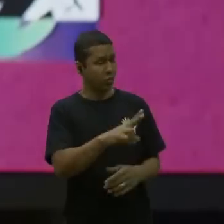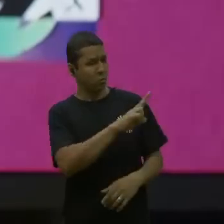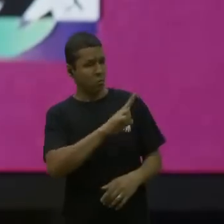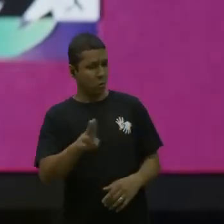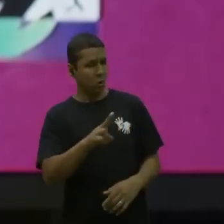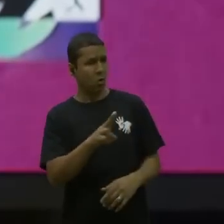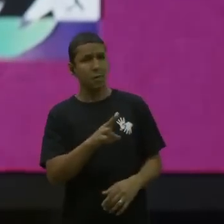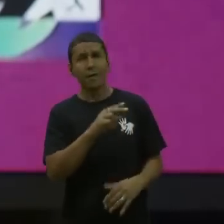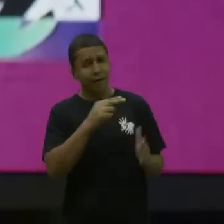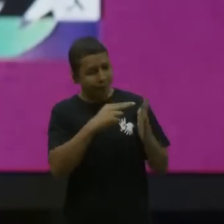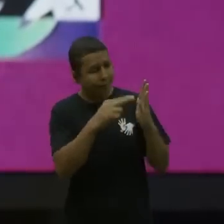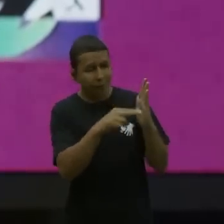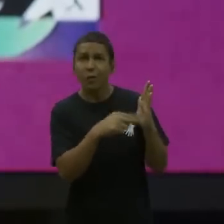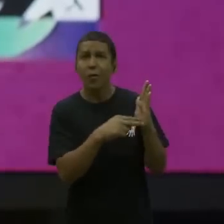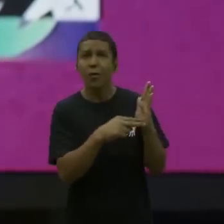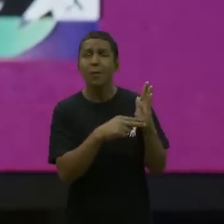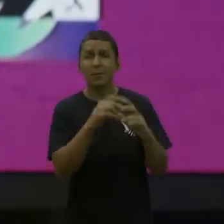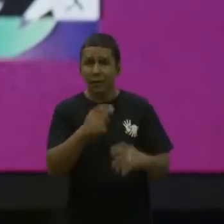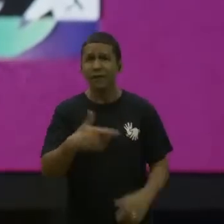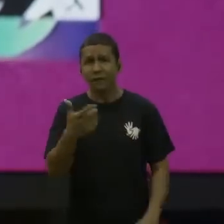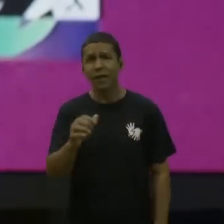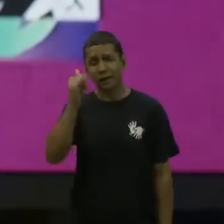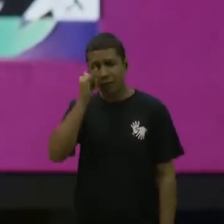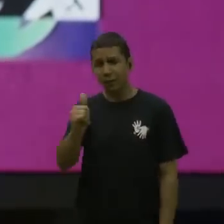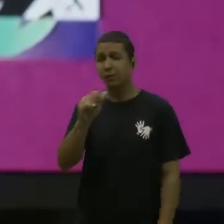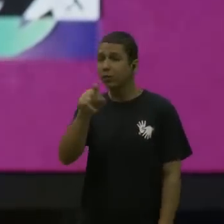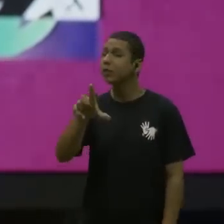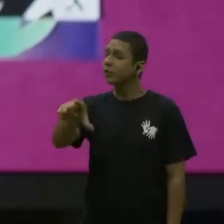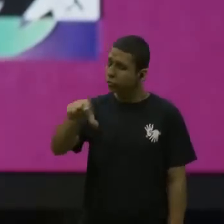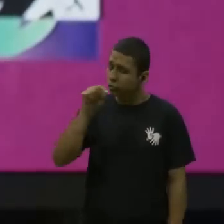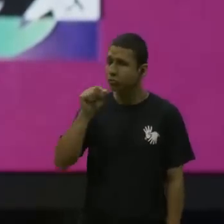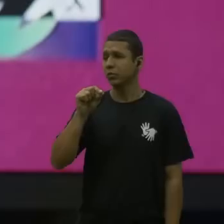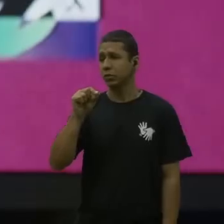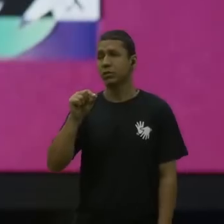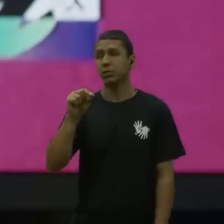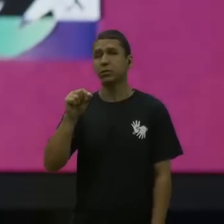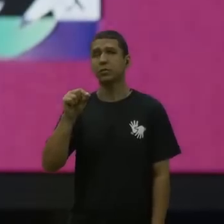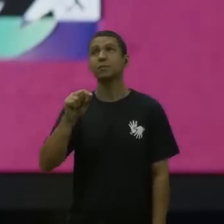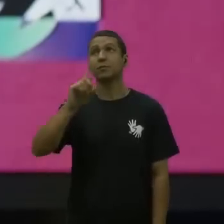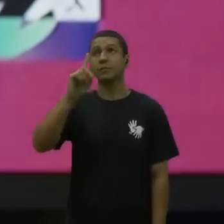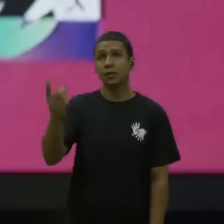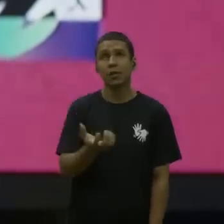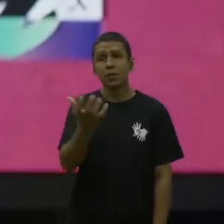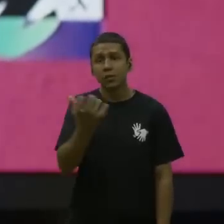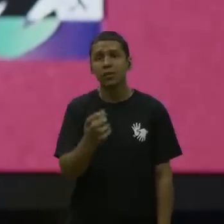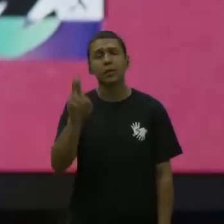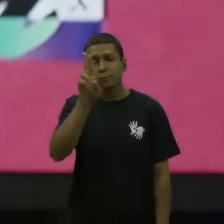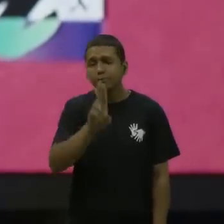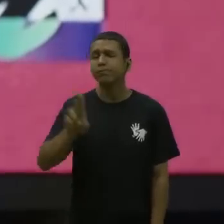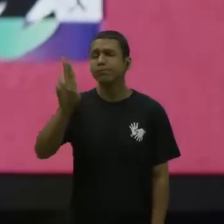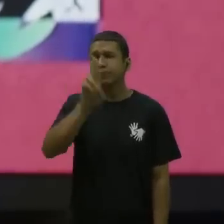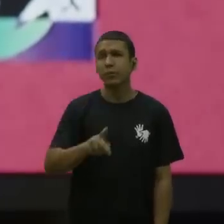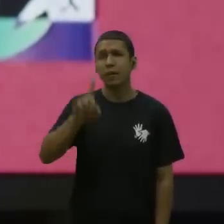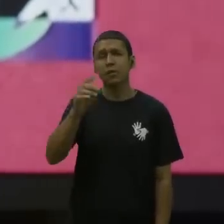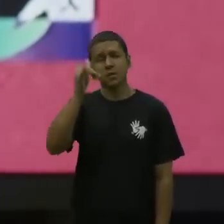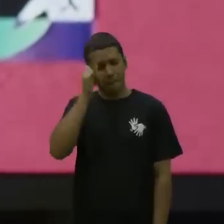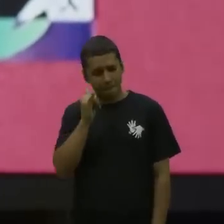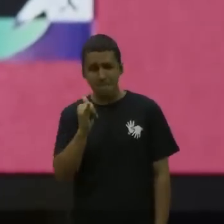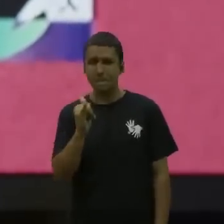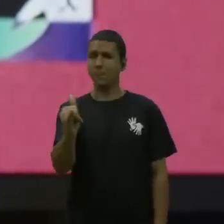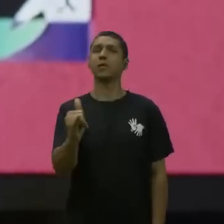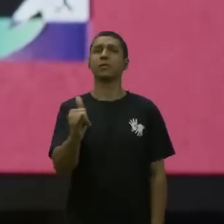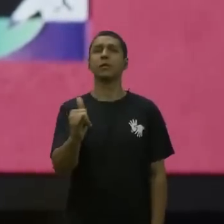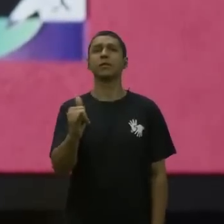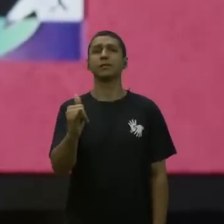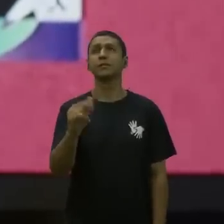para ele, fala, você vai ser profeta para ele. Fala, você é um escolhido. Deus quer te usar, você é um